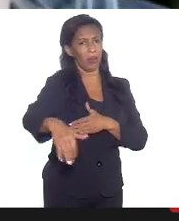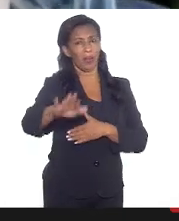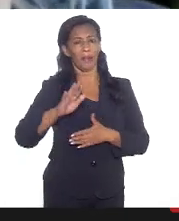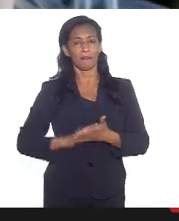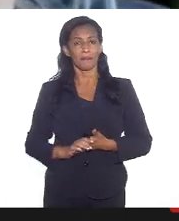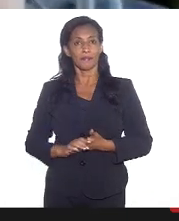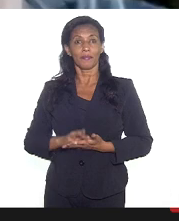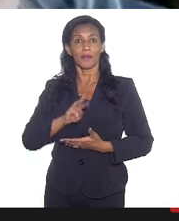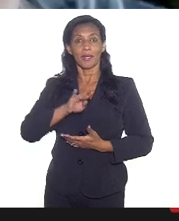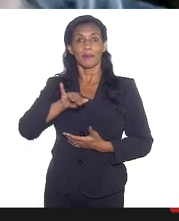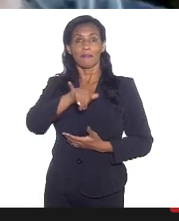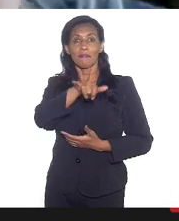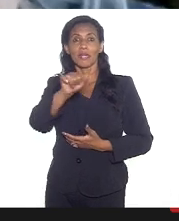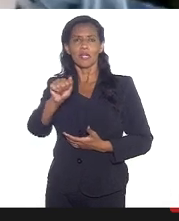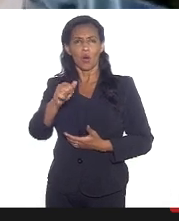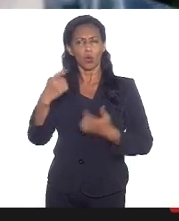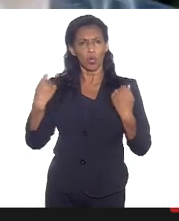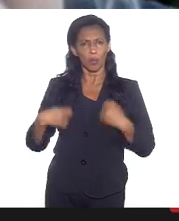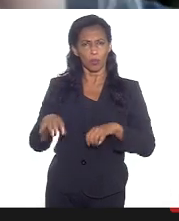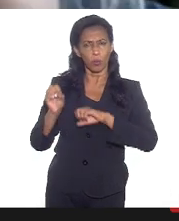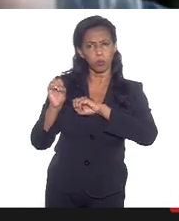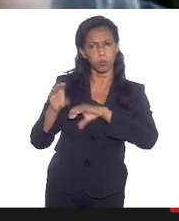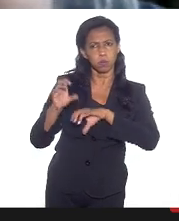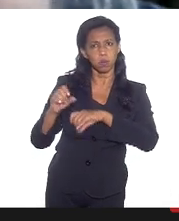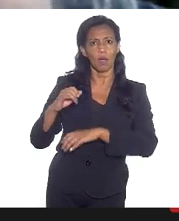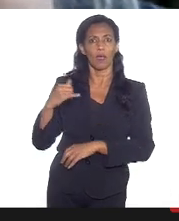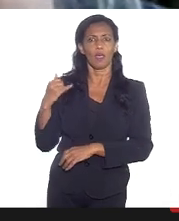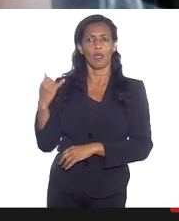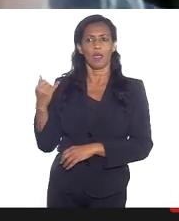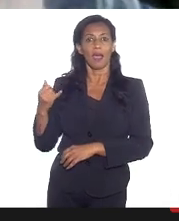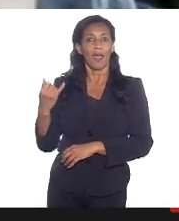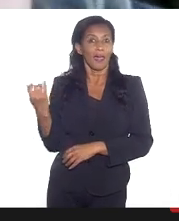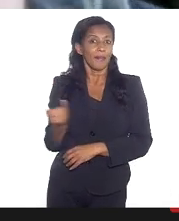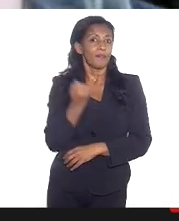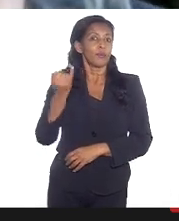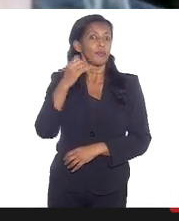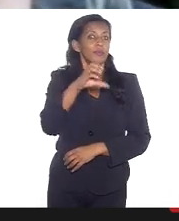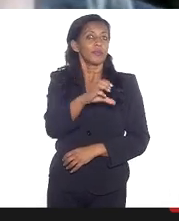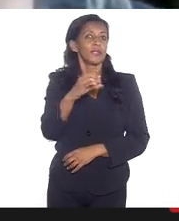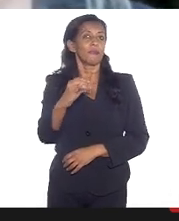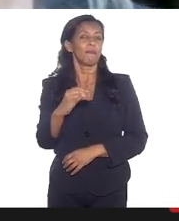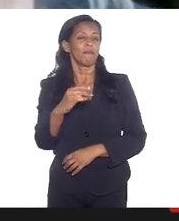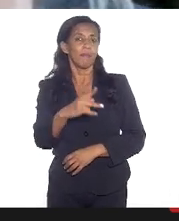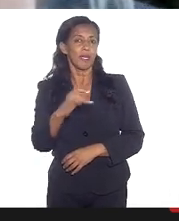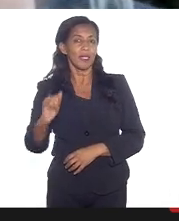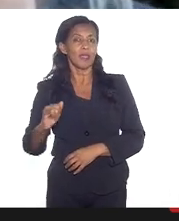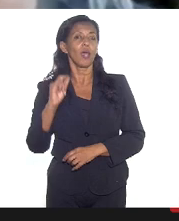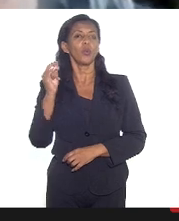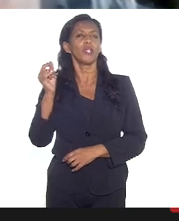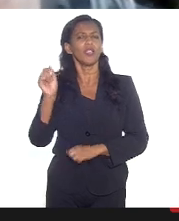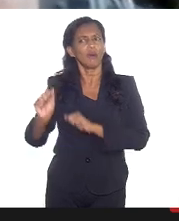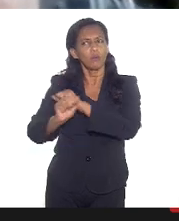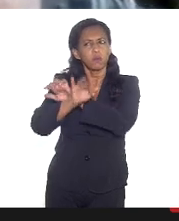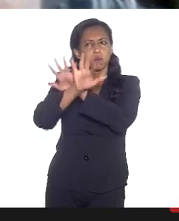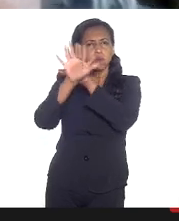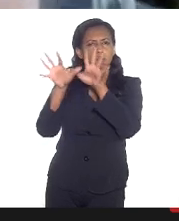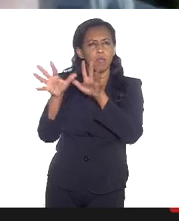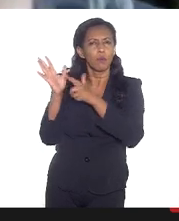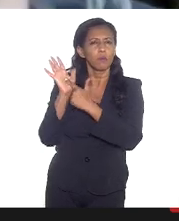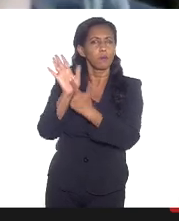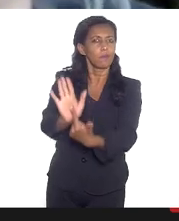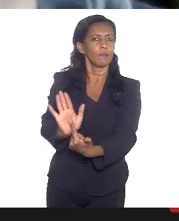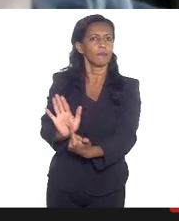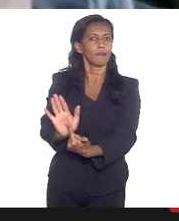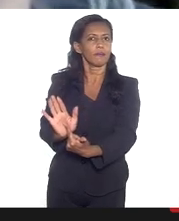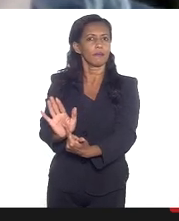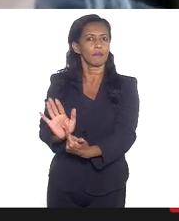lição que eu pretendo transmitir é essa. A importância da CPI é a transparência. É o que se traz. É como